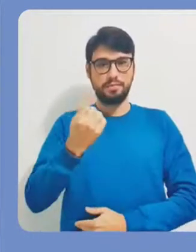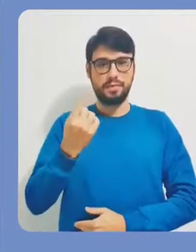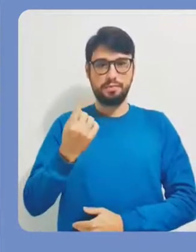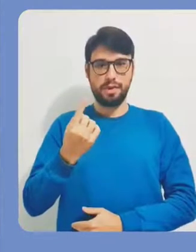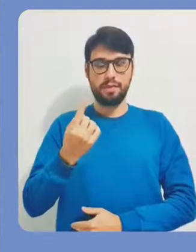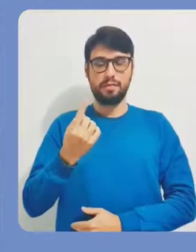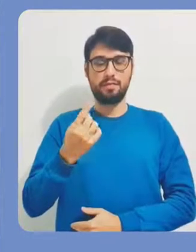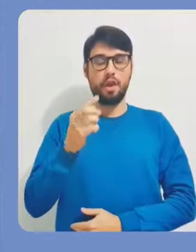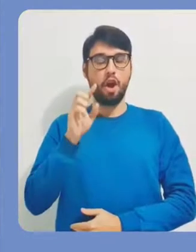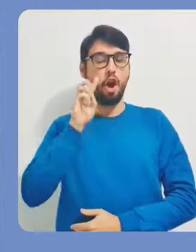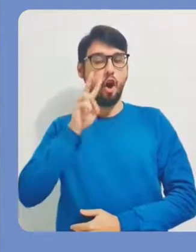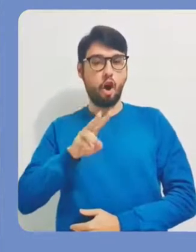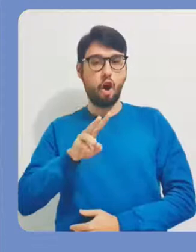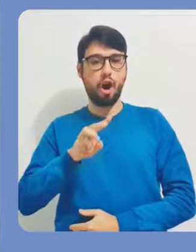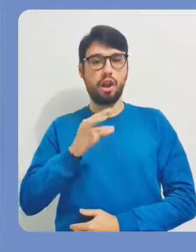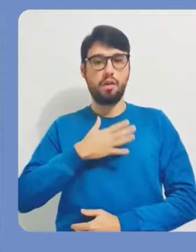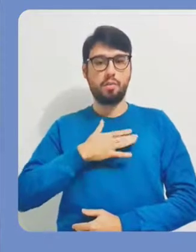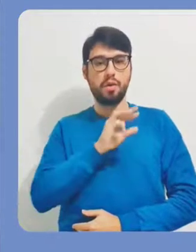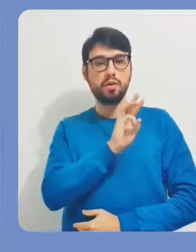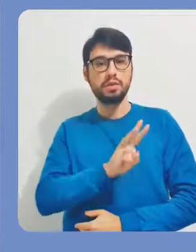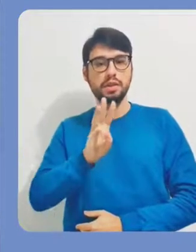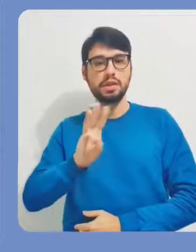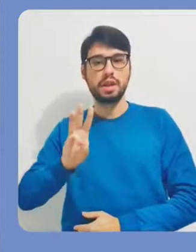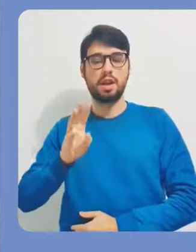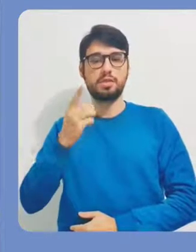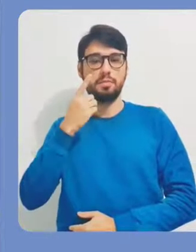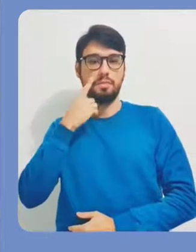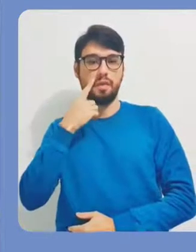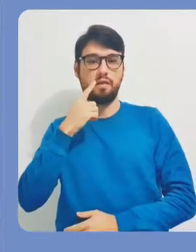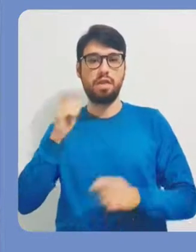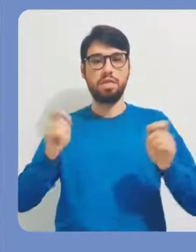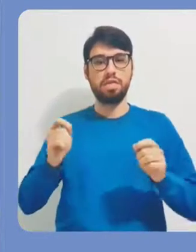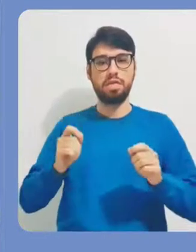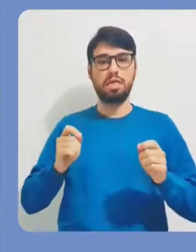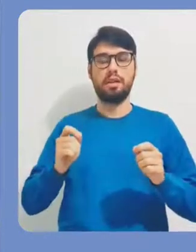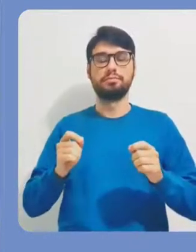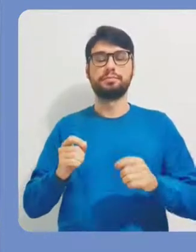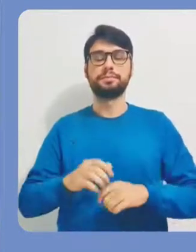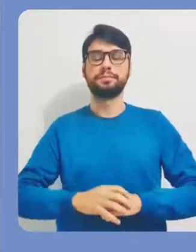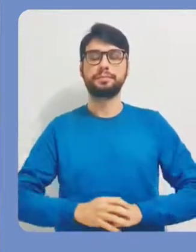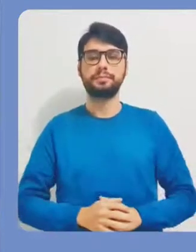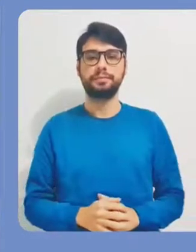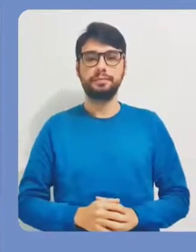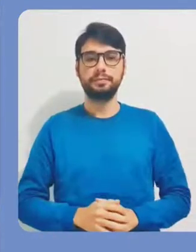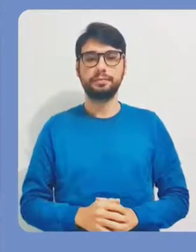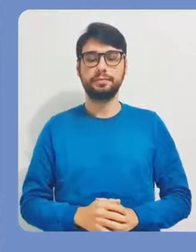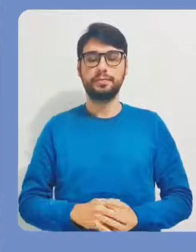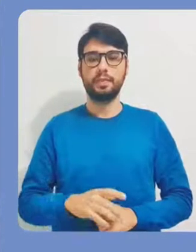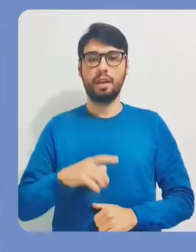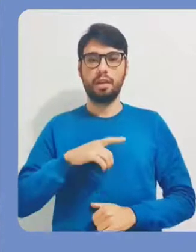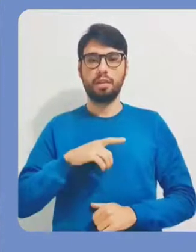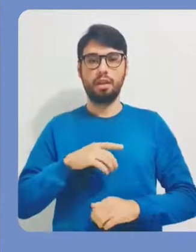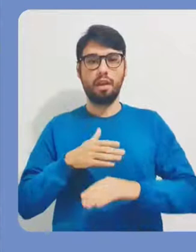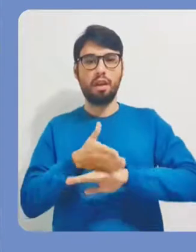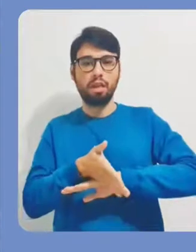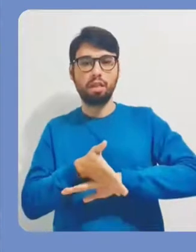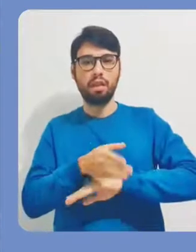Bom, a página então foi criada e se a gente acessar agora o nosso site, eu vou conseguir visualizar essa página